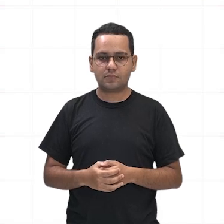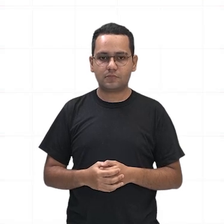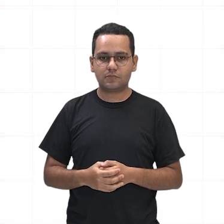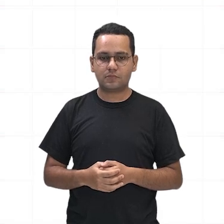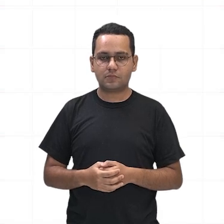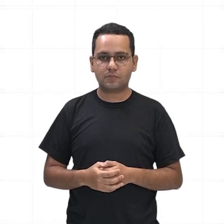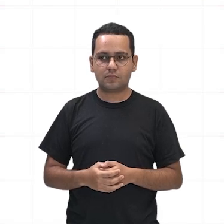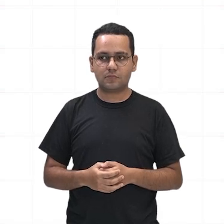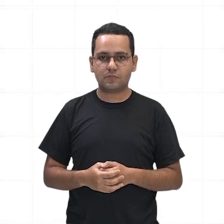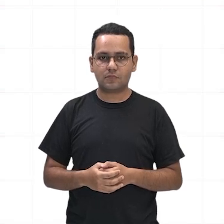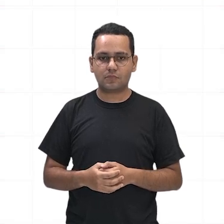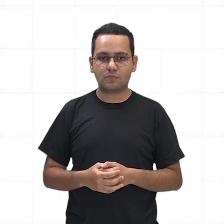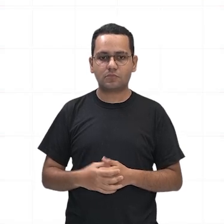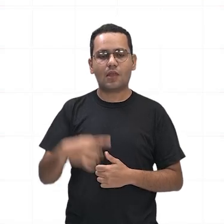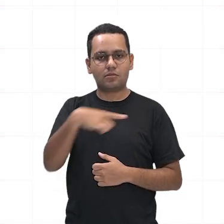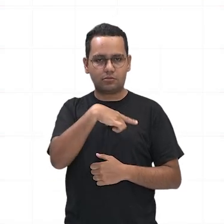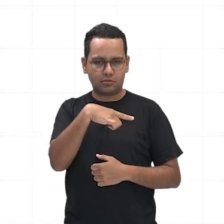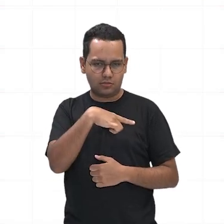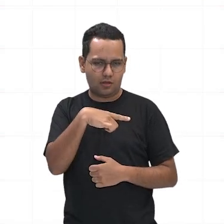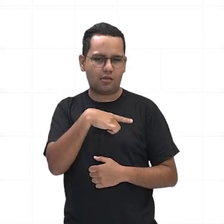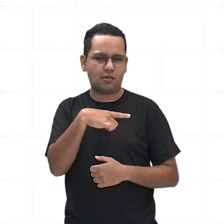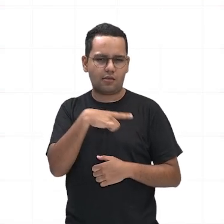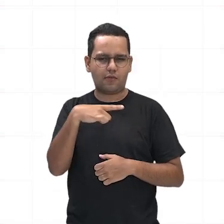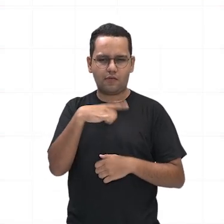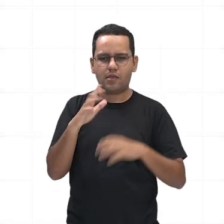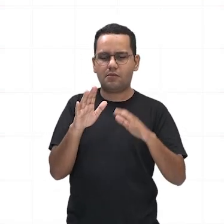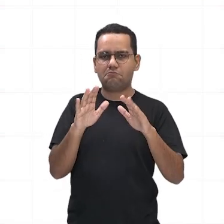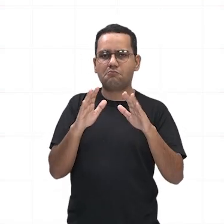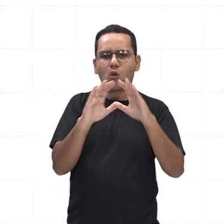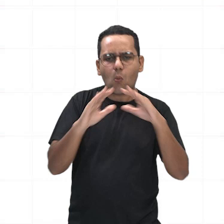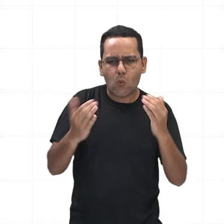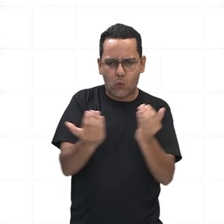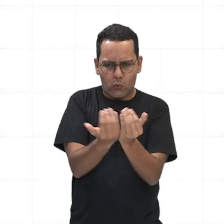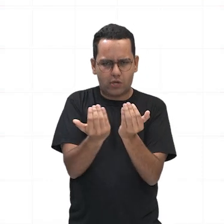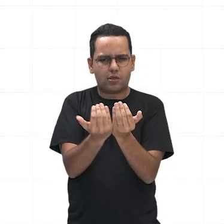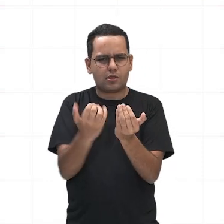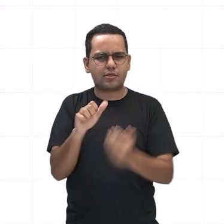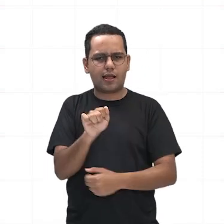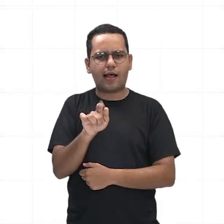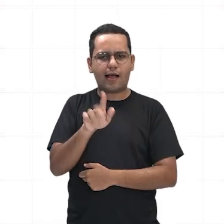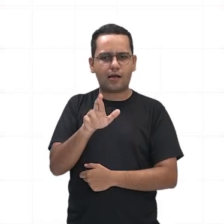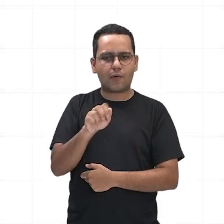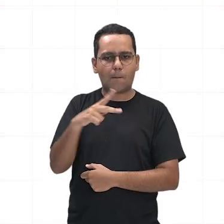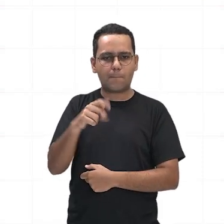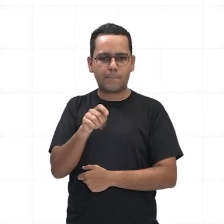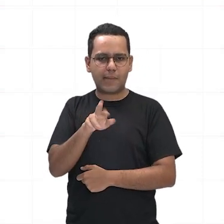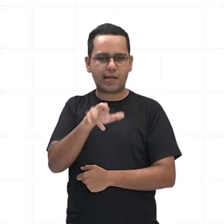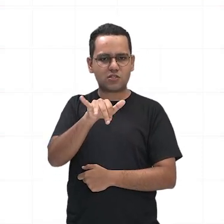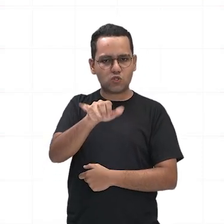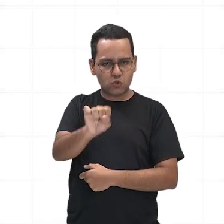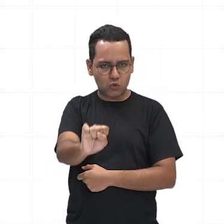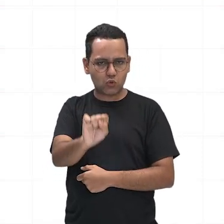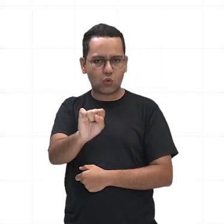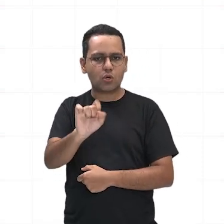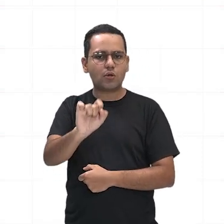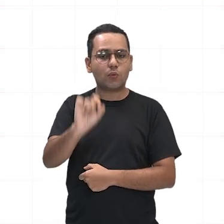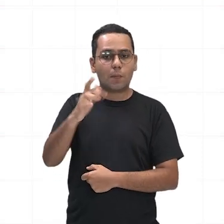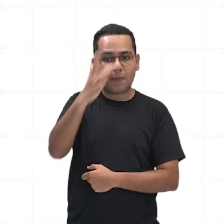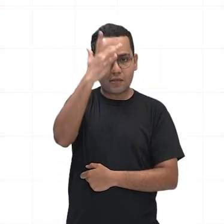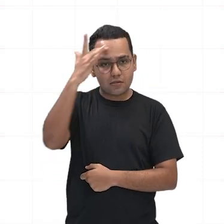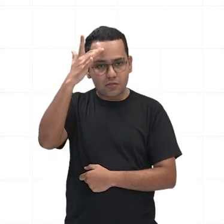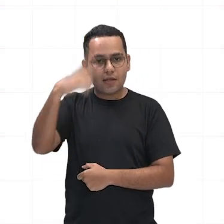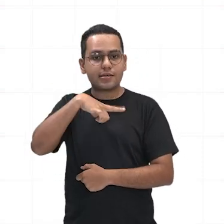constituíram-se comunidades agropastoris formadas por pessoas que acreditavam descender, então,